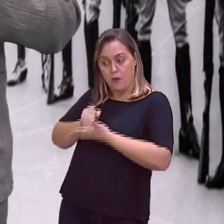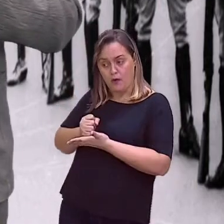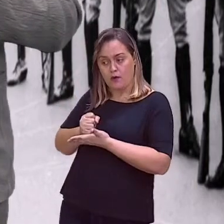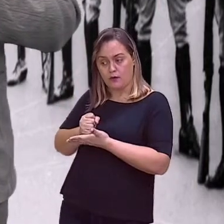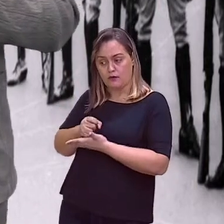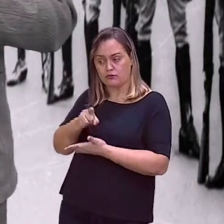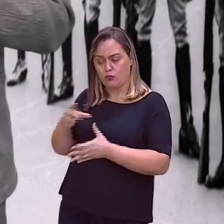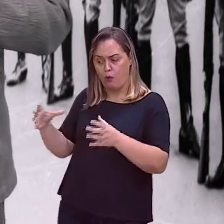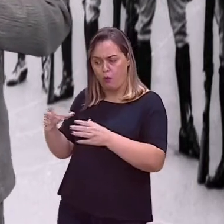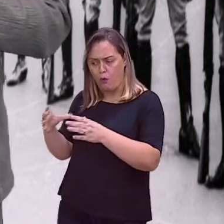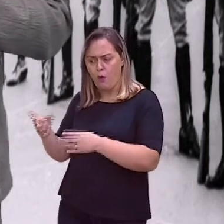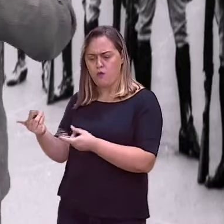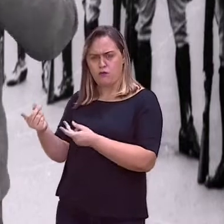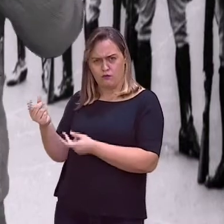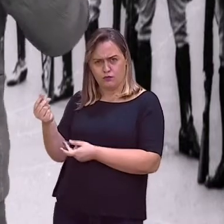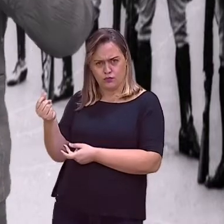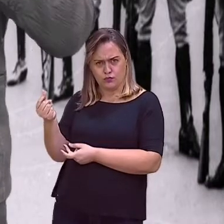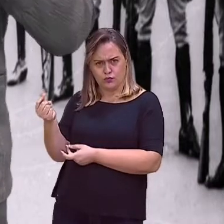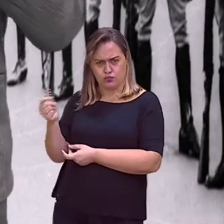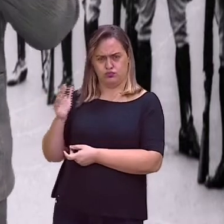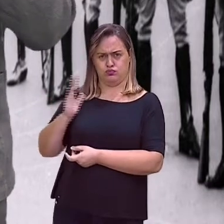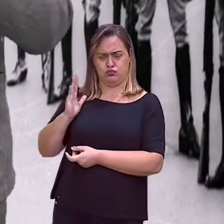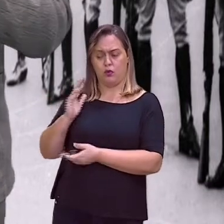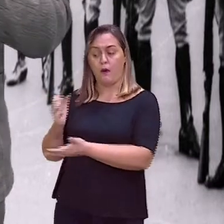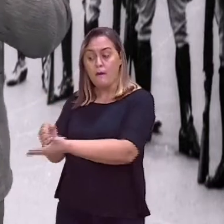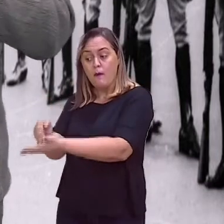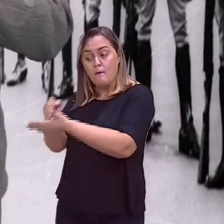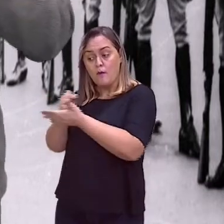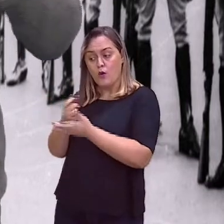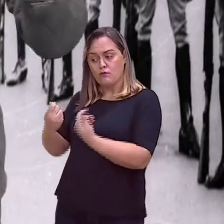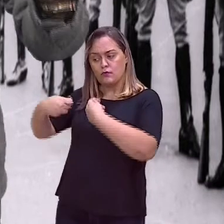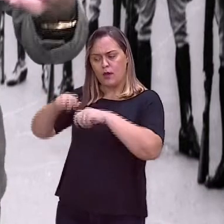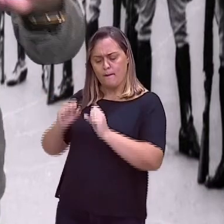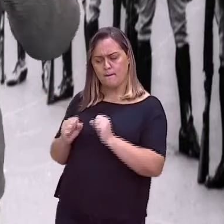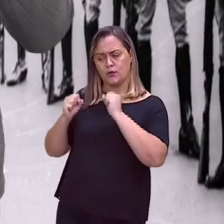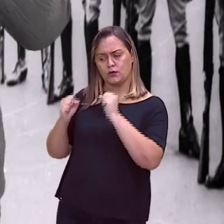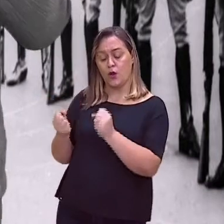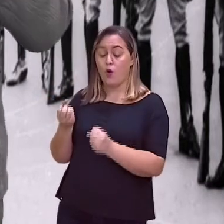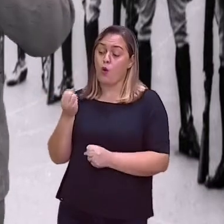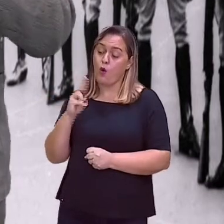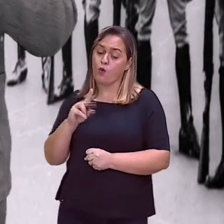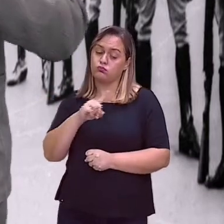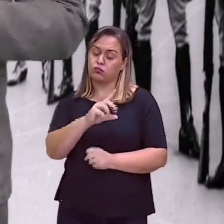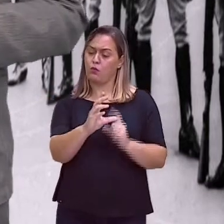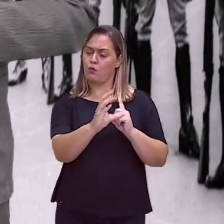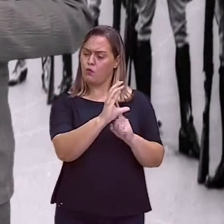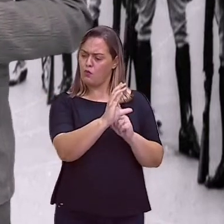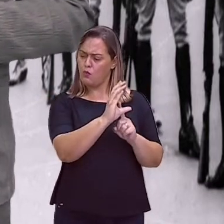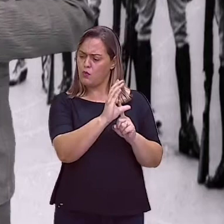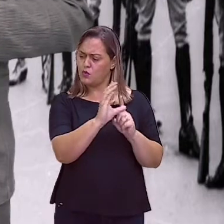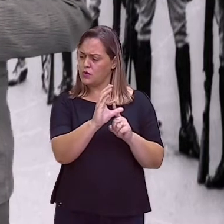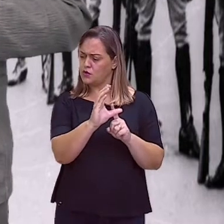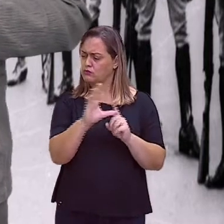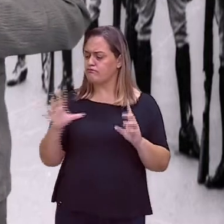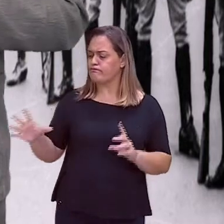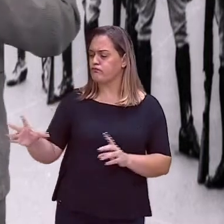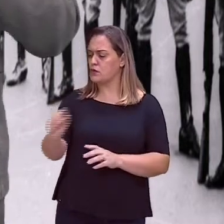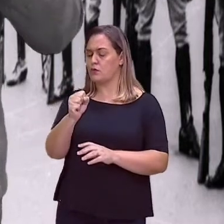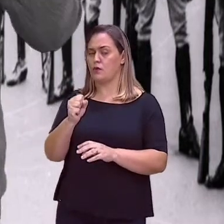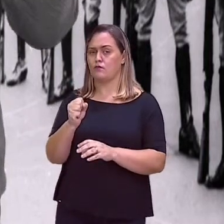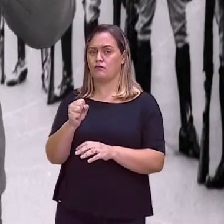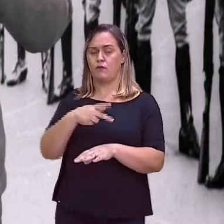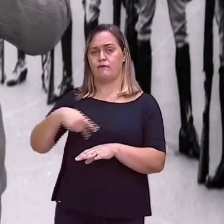dá pleno apoio e também plenos poderes, ou os comunistas vão tomar conta do país.